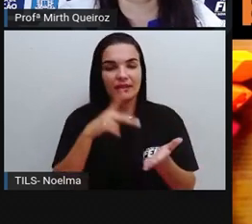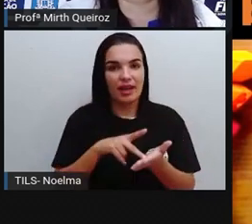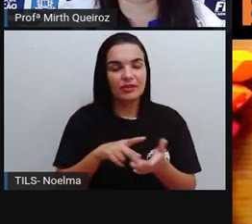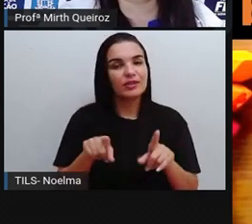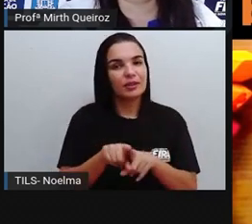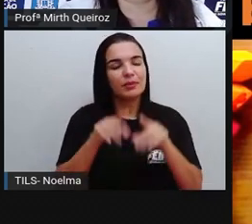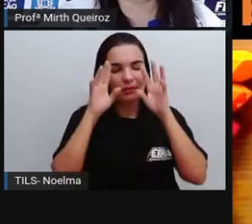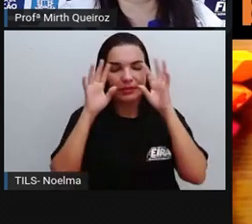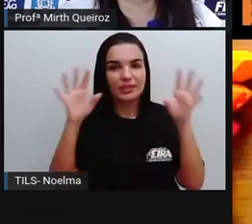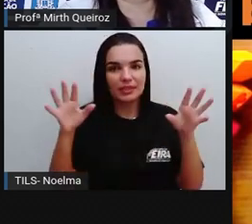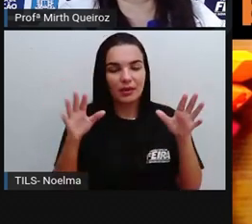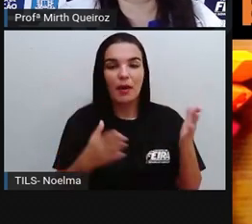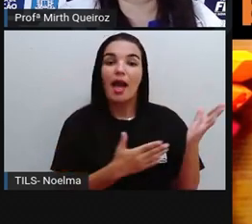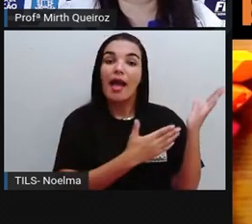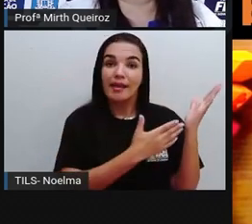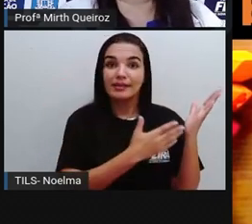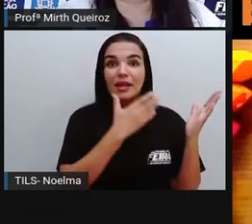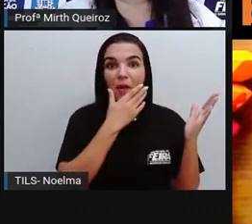Luiz Paulo